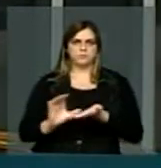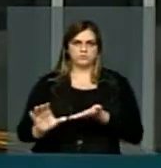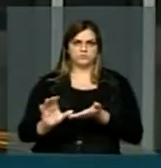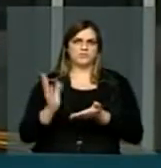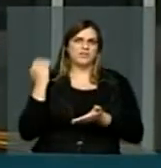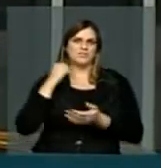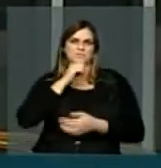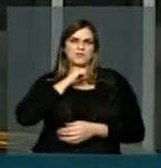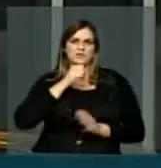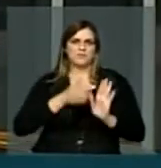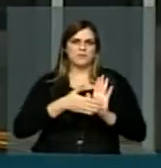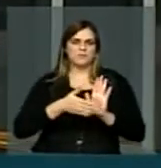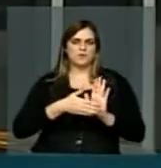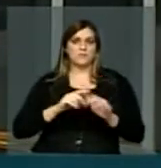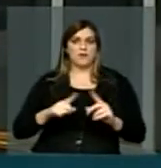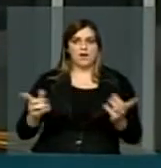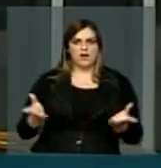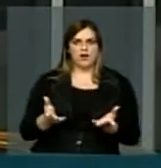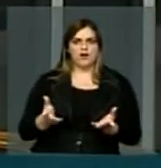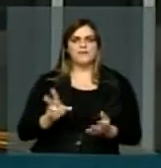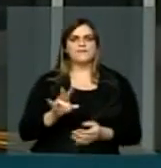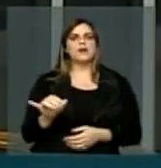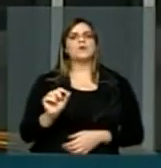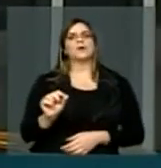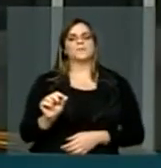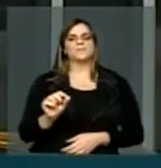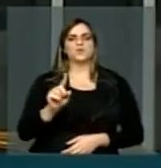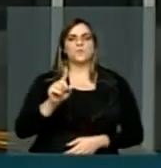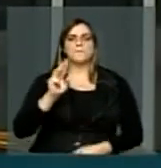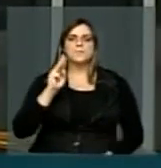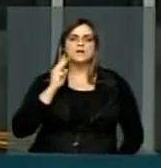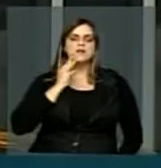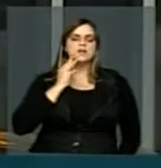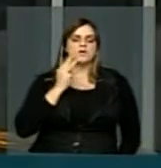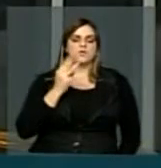400.767 e passa a receber em 2013 R$